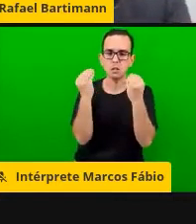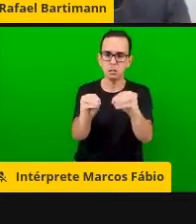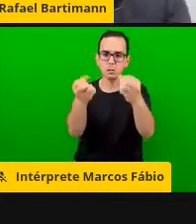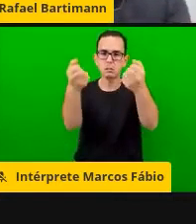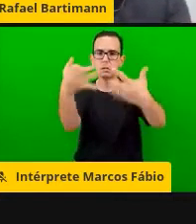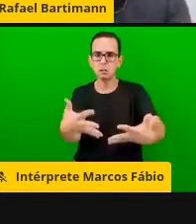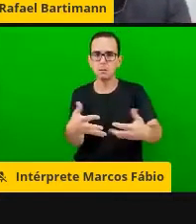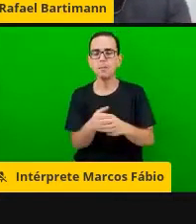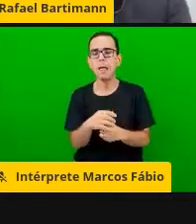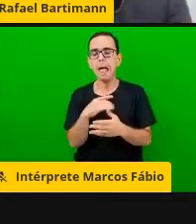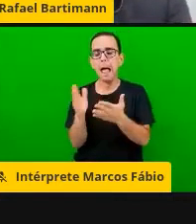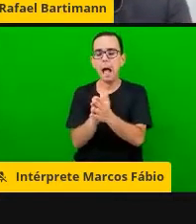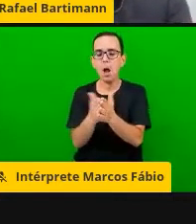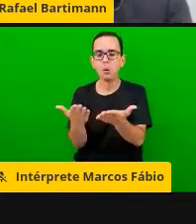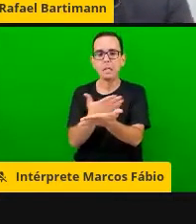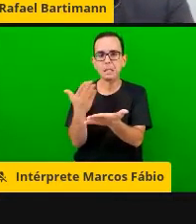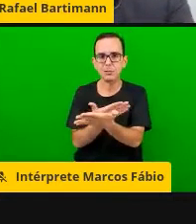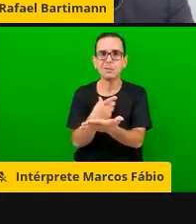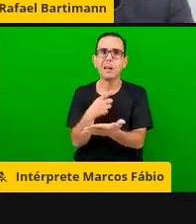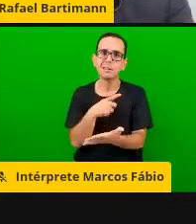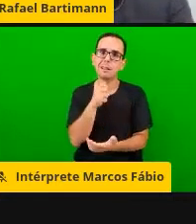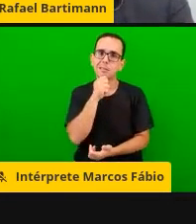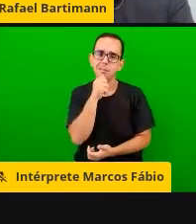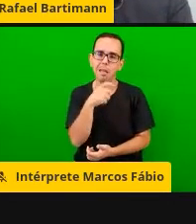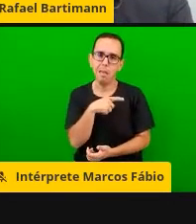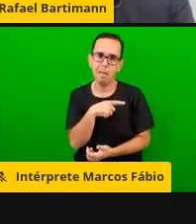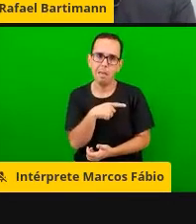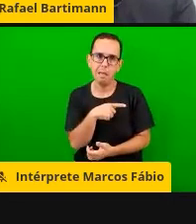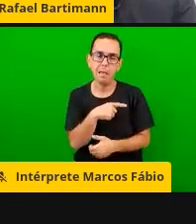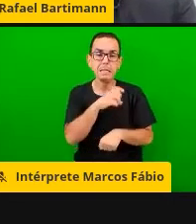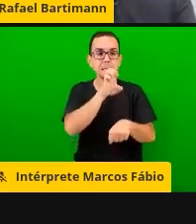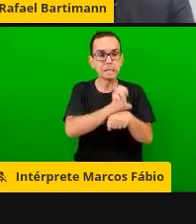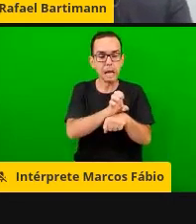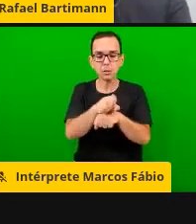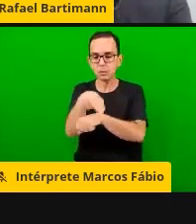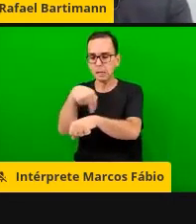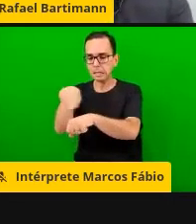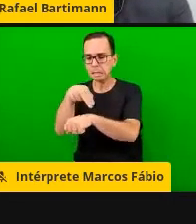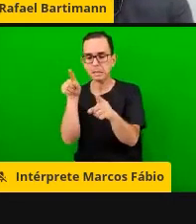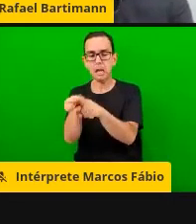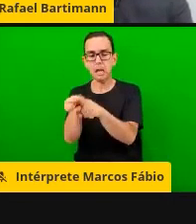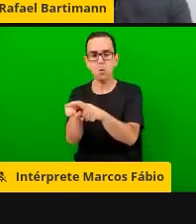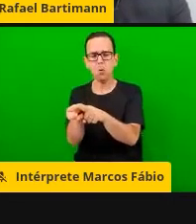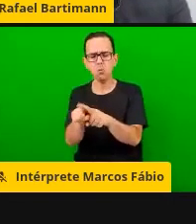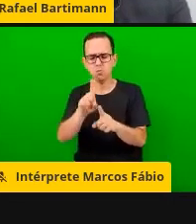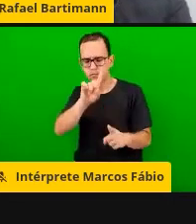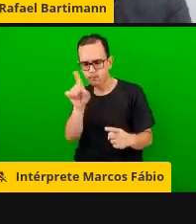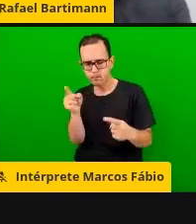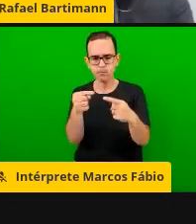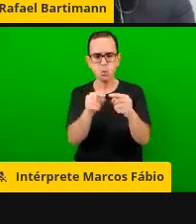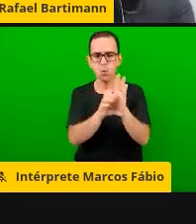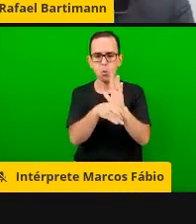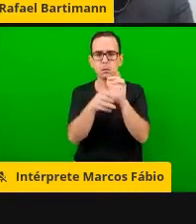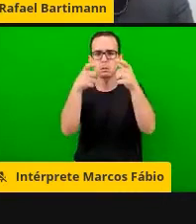essa ideia do Estado-nação. Não permitem, por exemplo, uma análise da abordagem híbrida do conceito de território, que